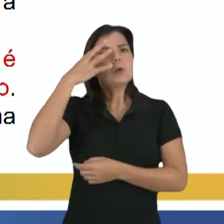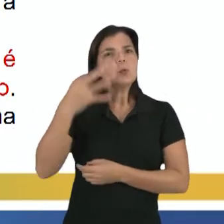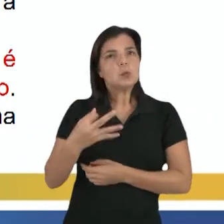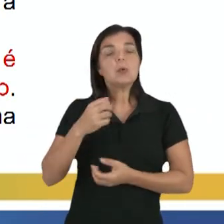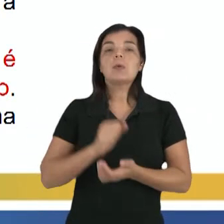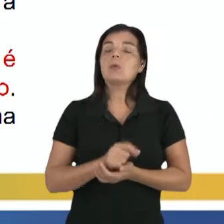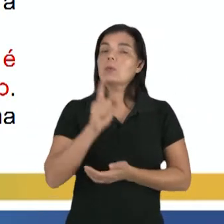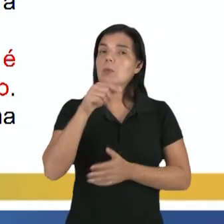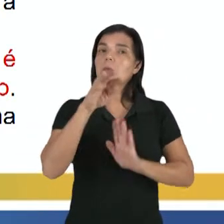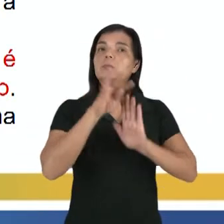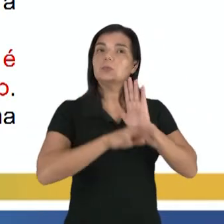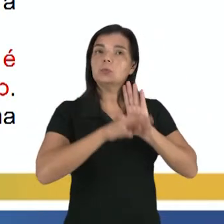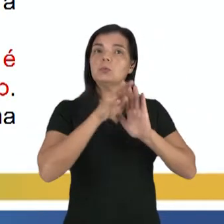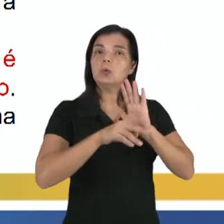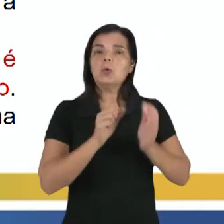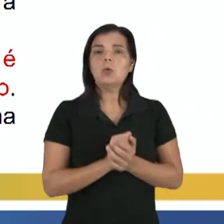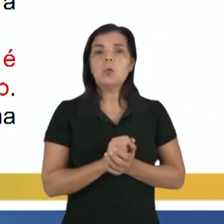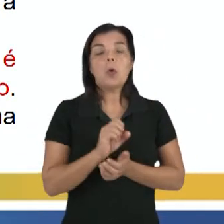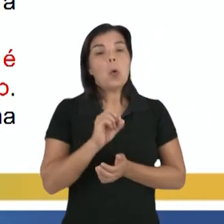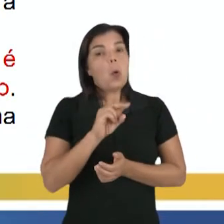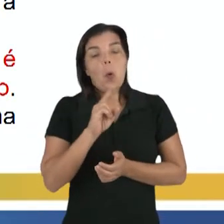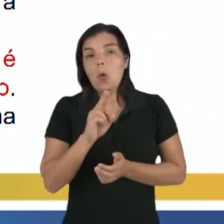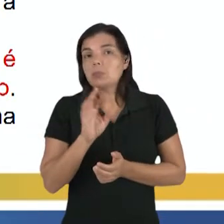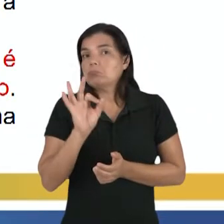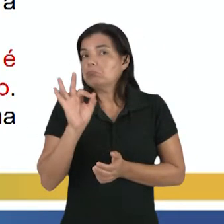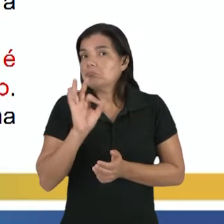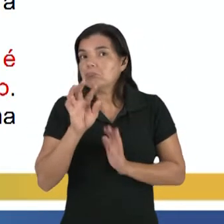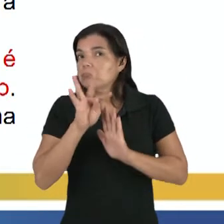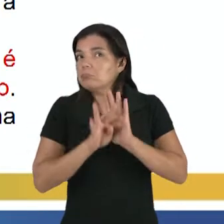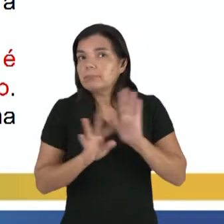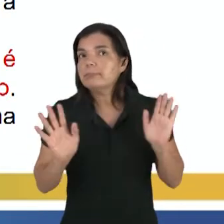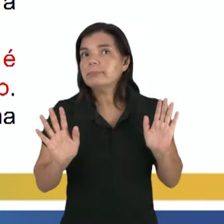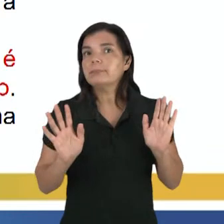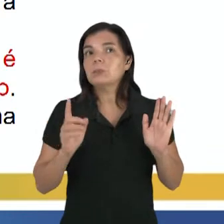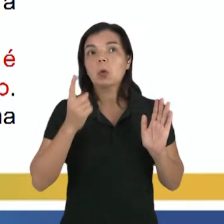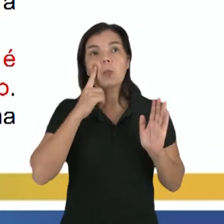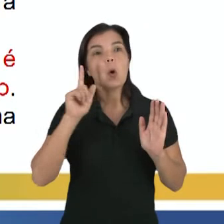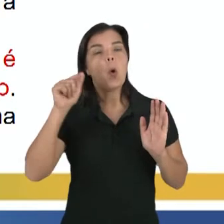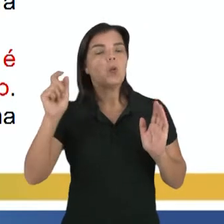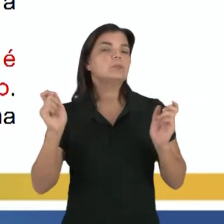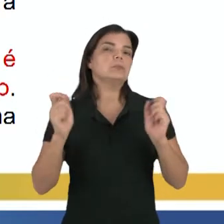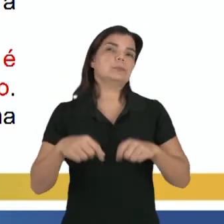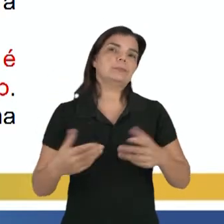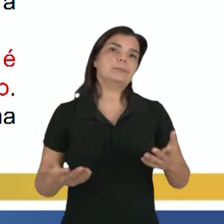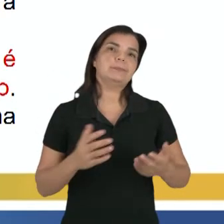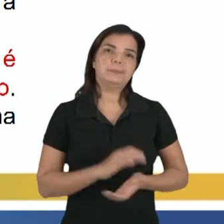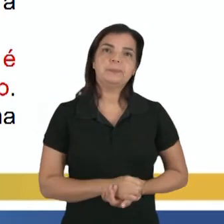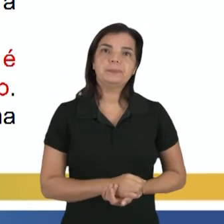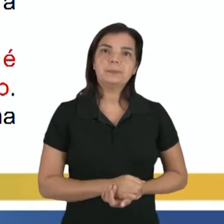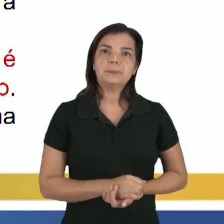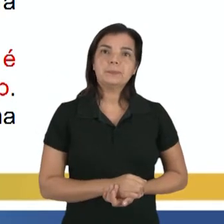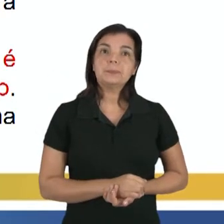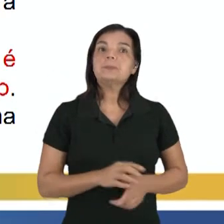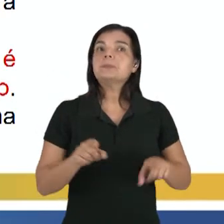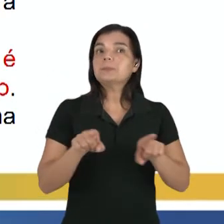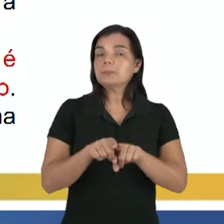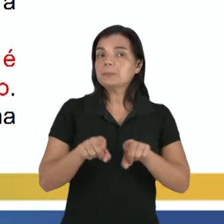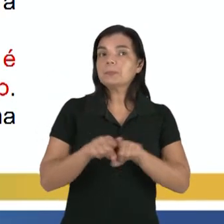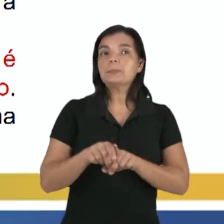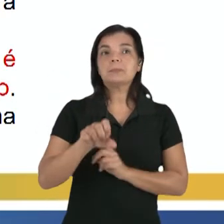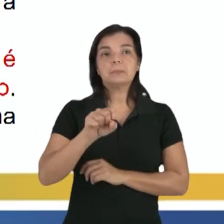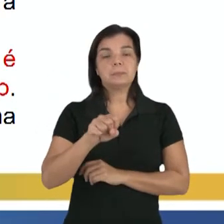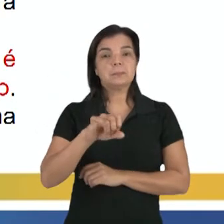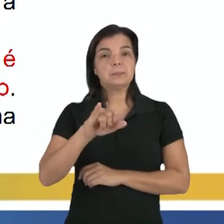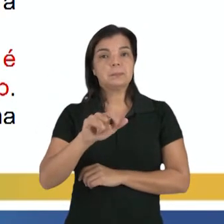que isto é um texto, ou não é um texto, não havendo outra possibilidade, tá? Então,